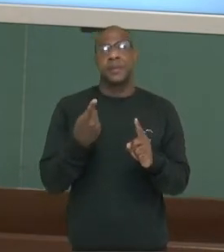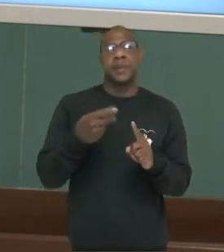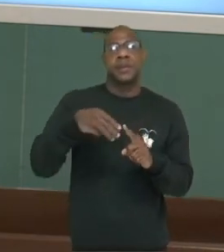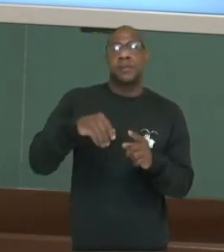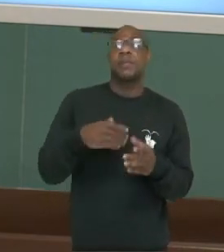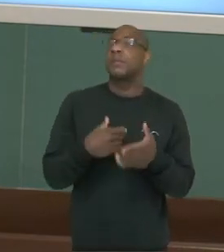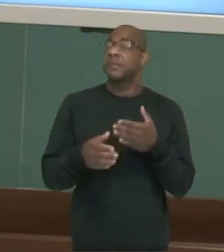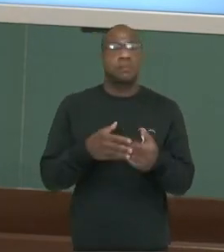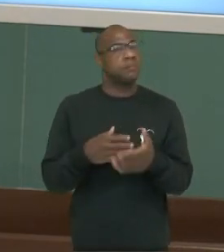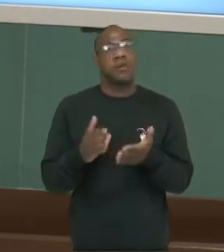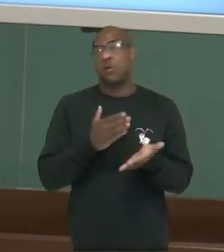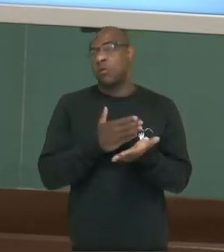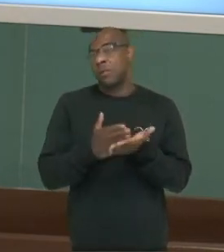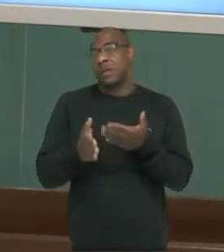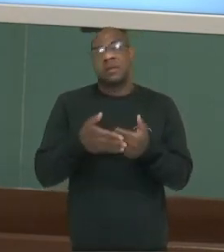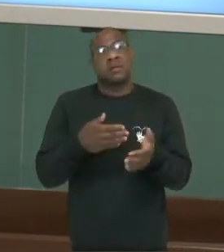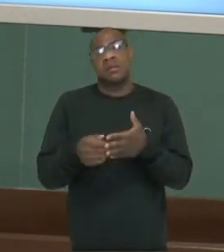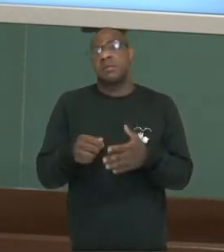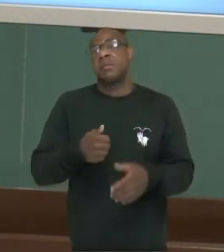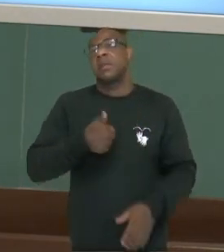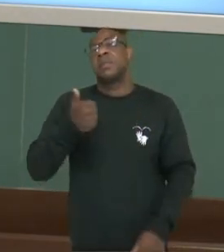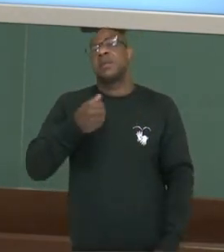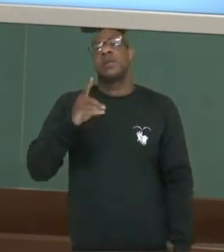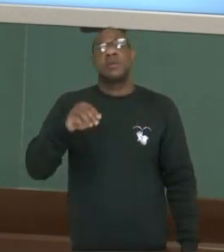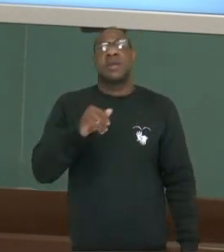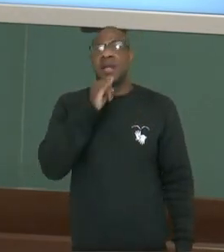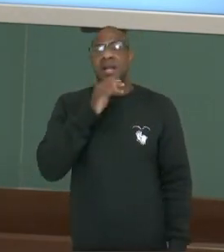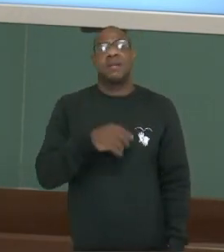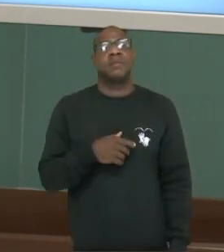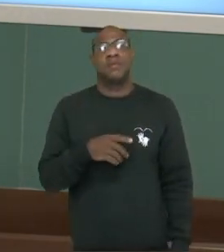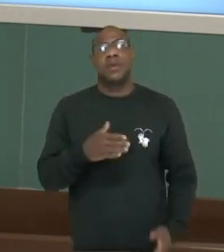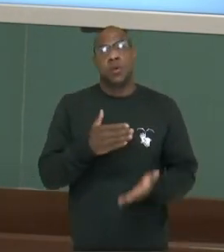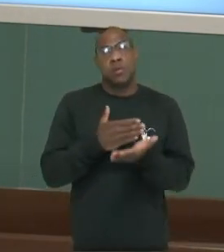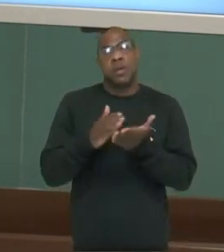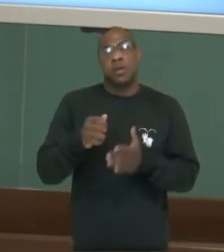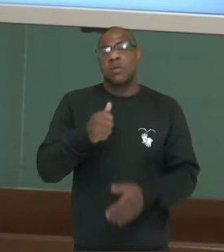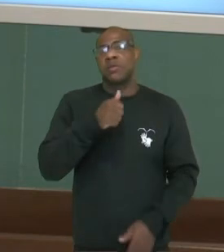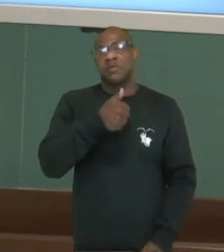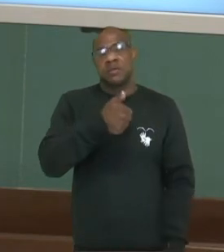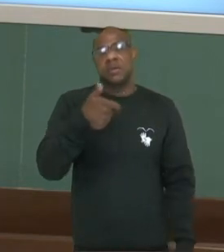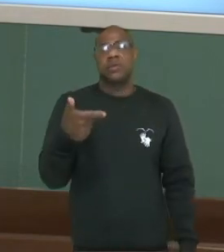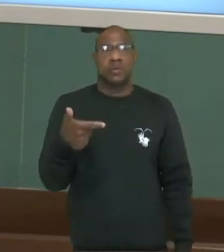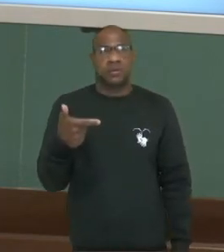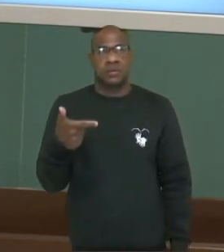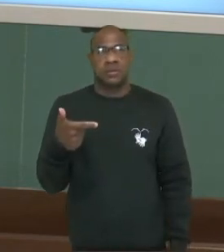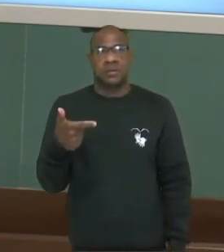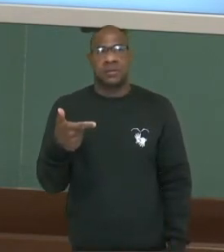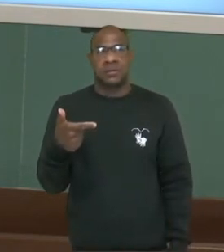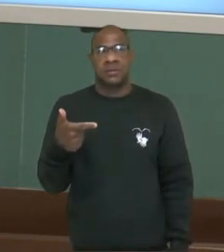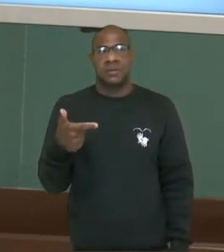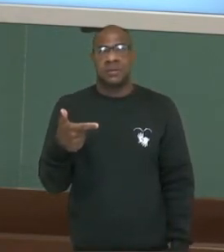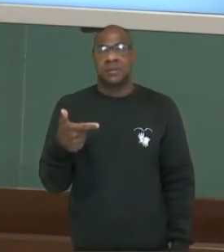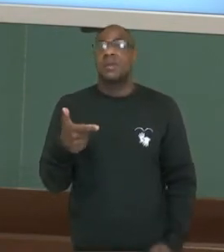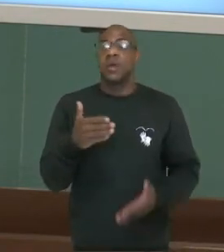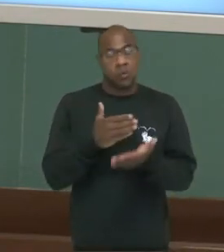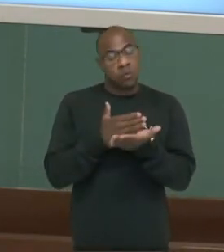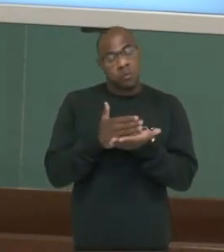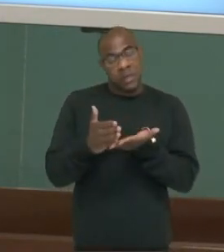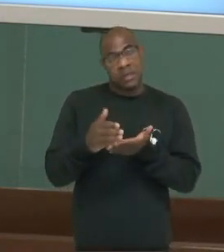sua menstruação. Então, digamos que você tenha menstruado no dia 12. Então, qual é o início do seu ciclo? No dia